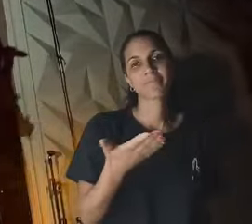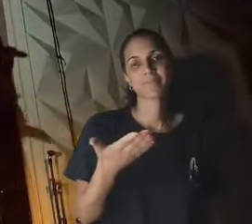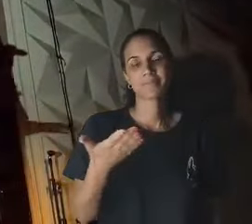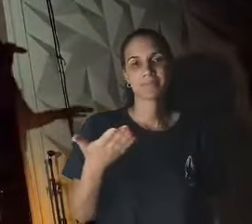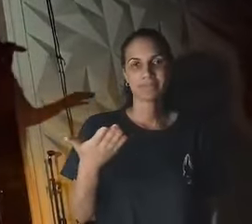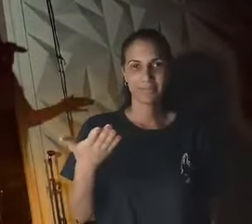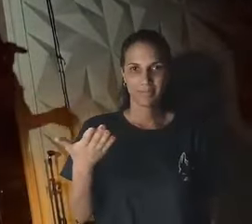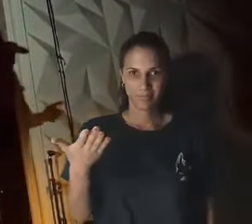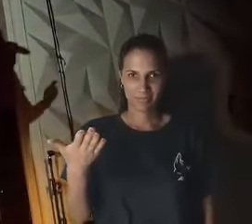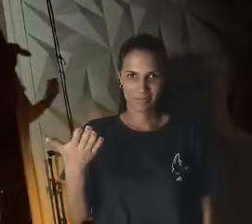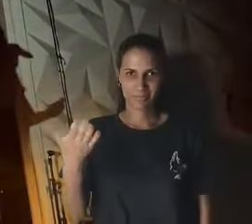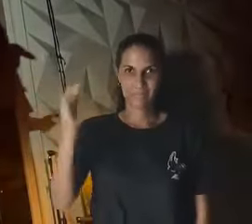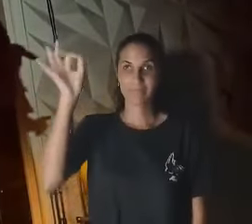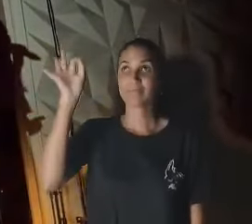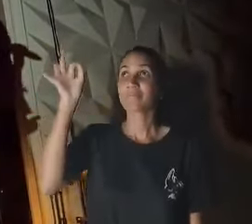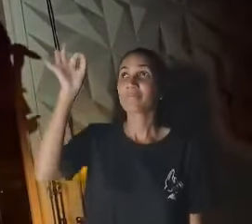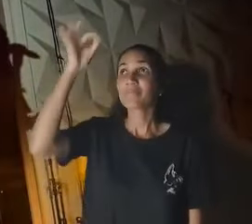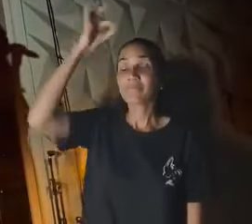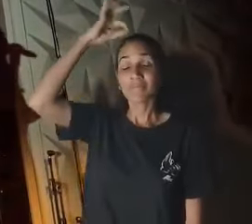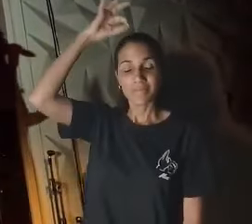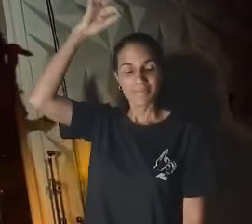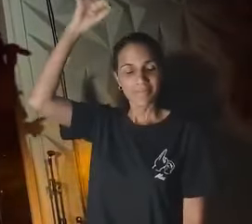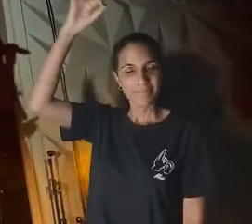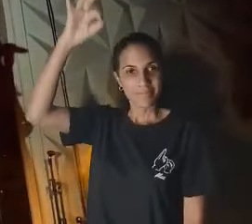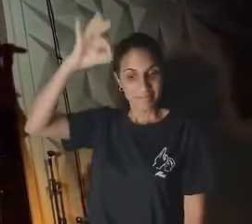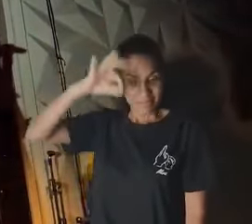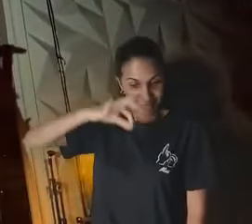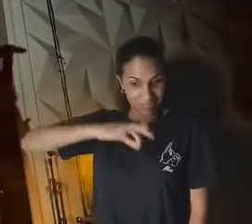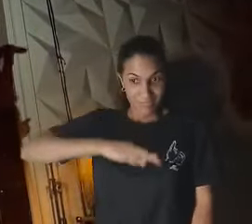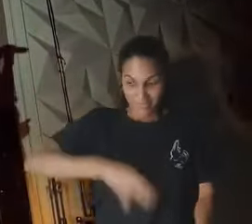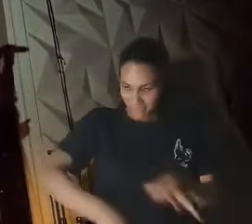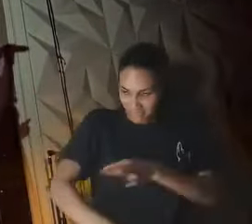vós envio meu Espírito.